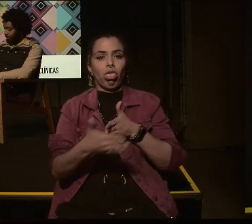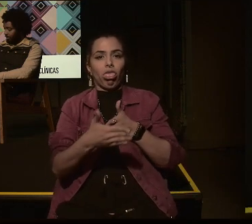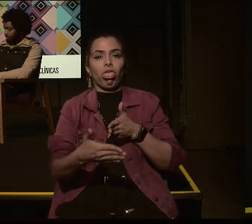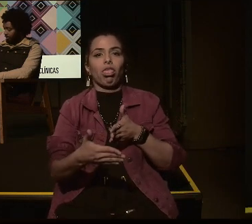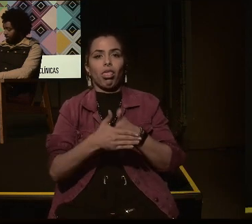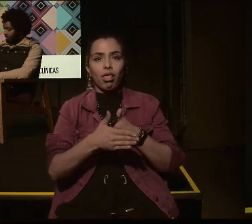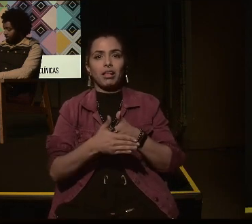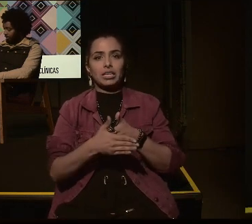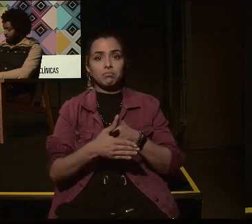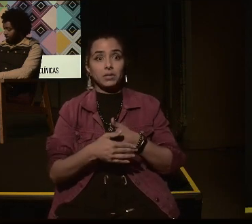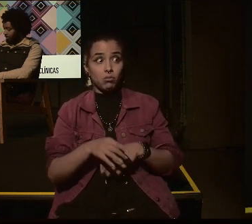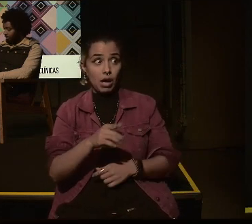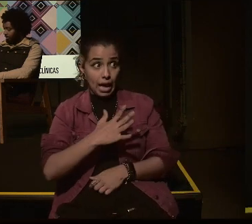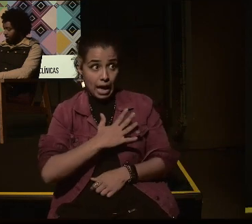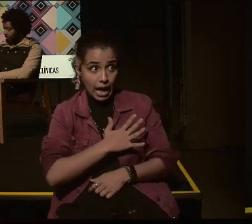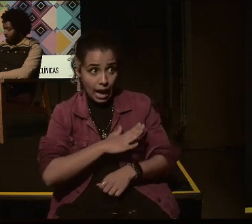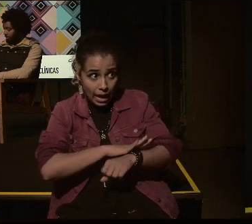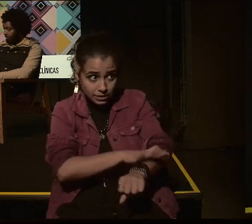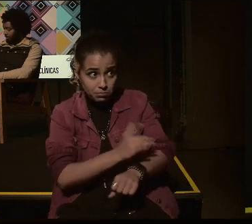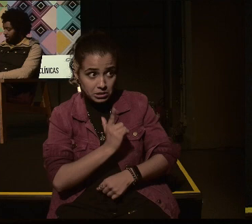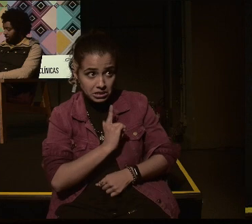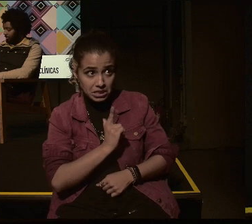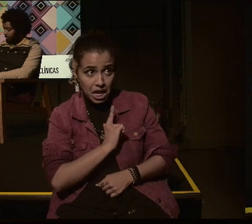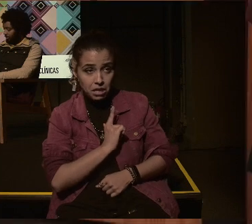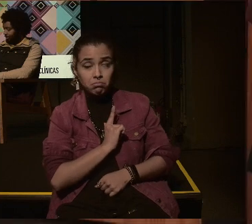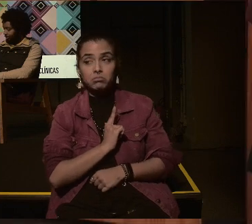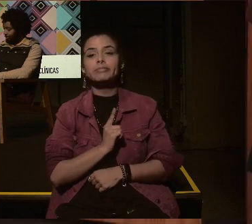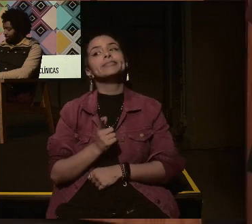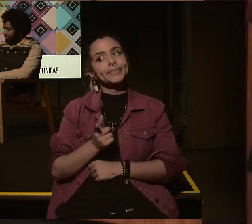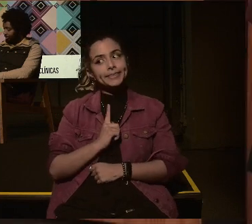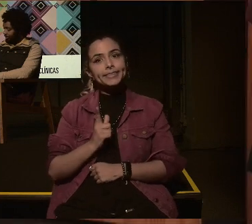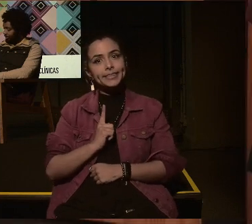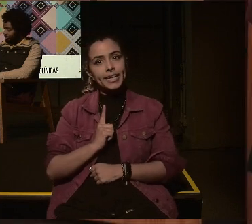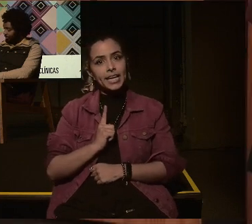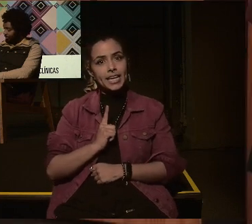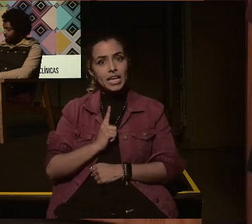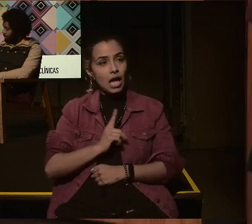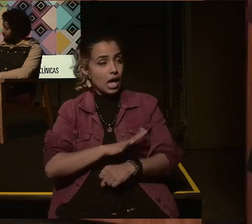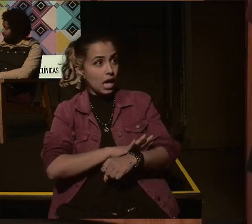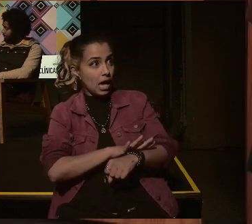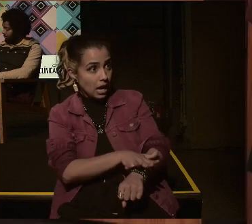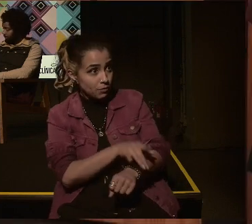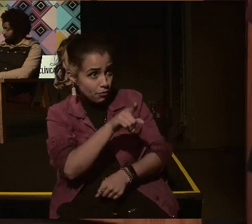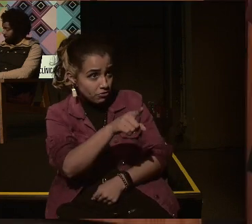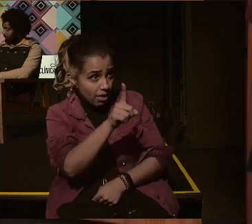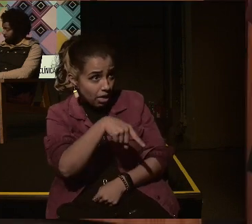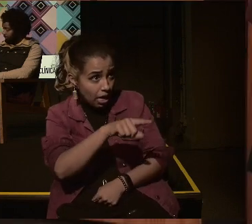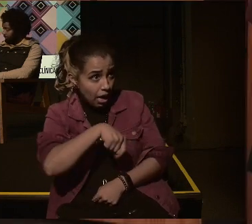Tem. Você é racista? Não. Mas você conhece racista? Conheço.